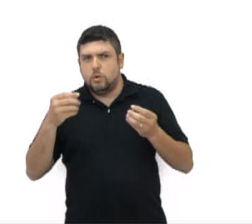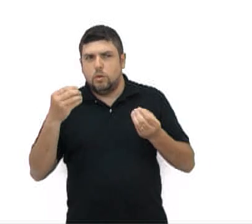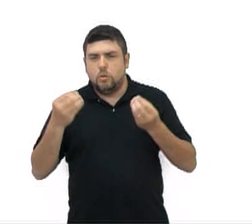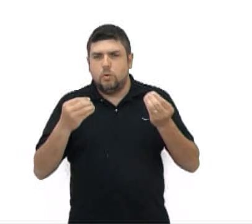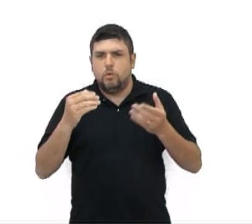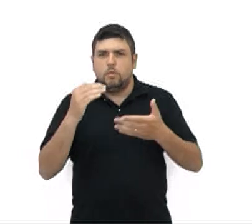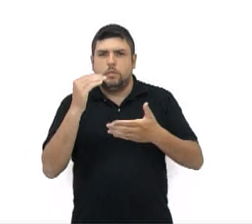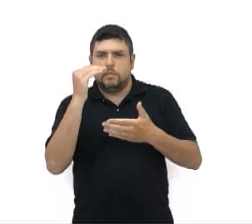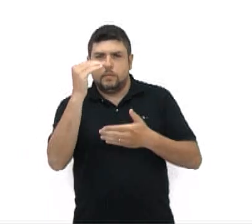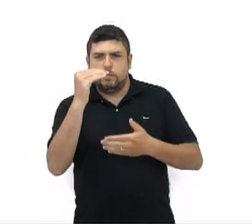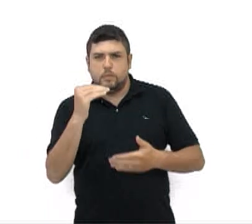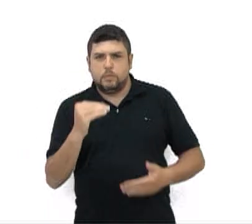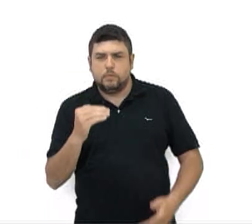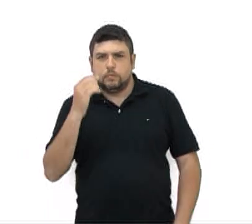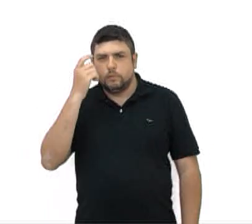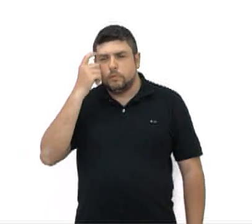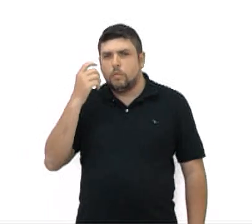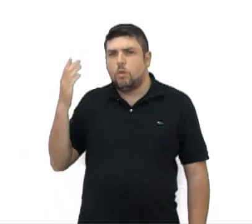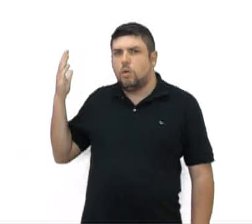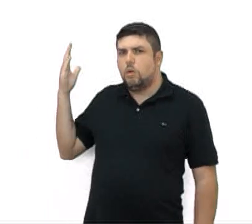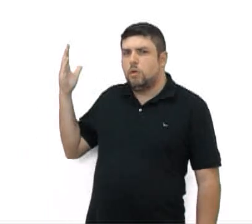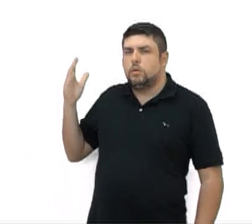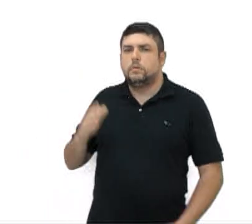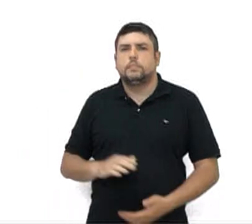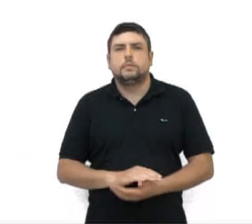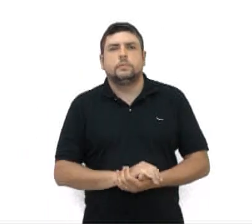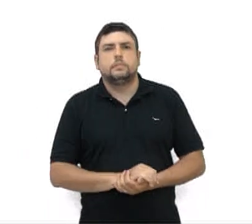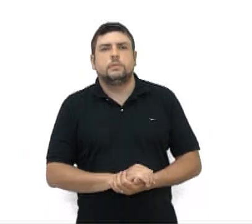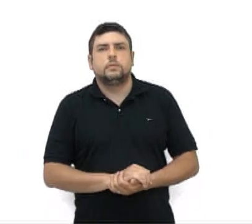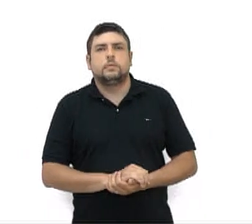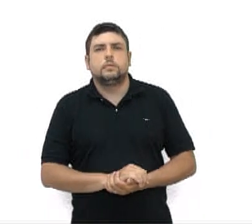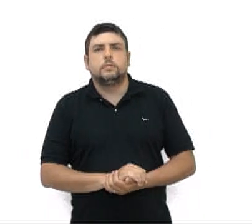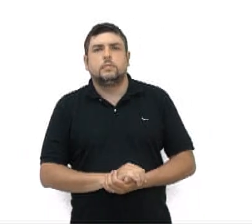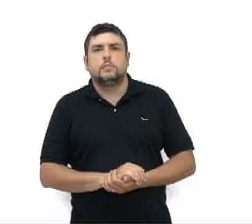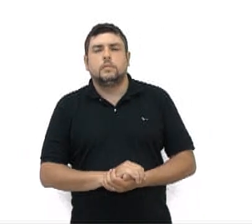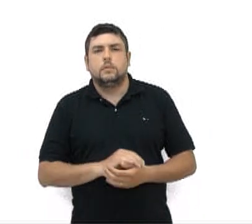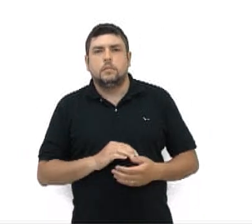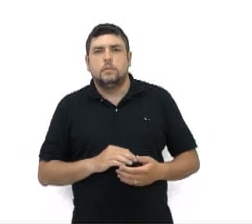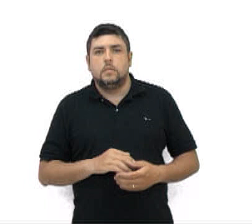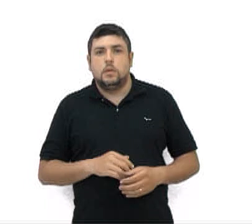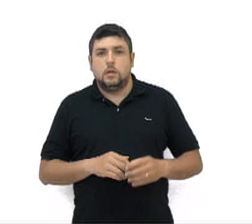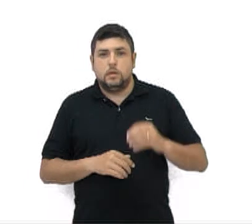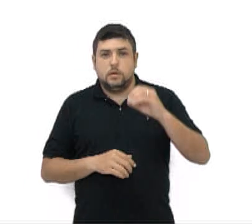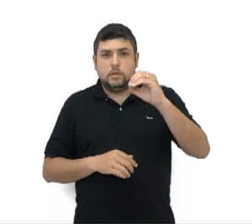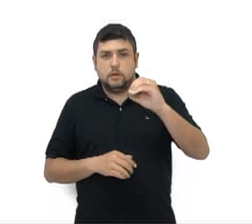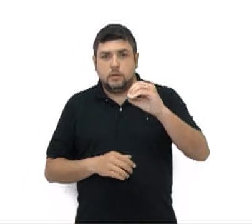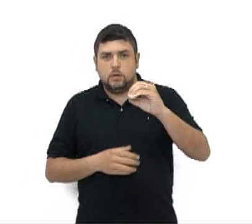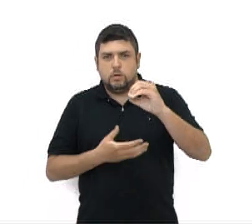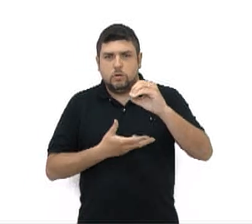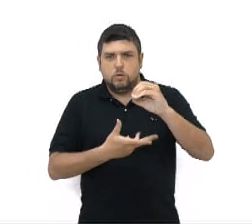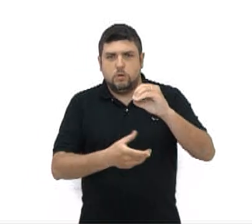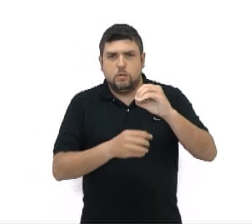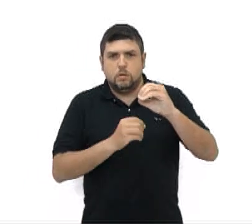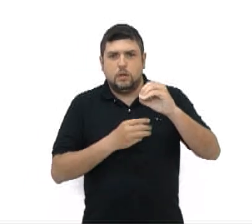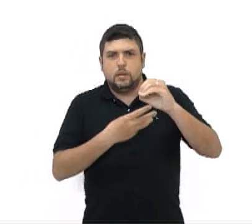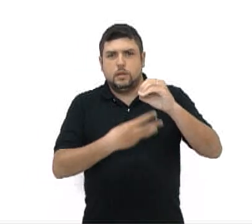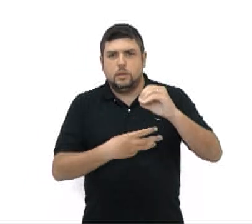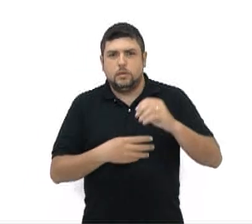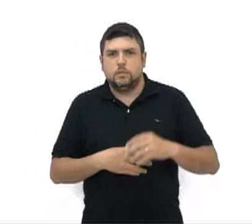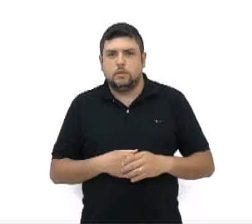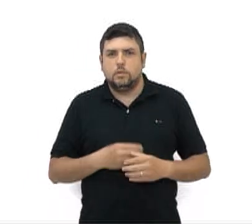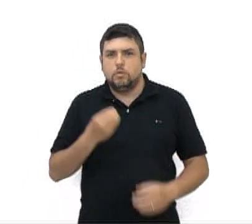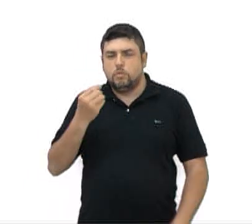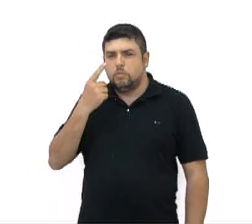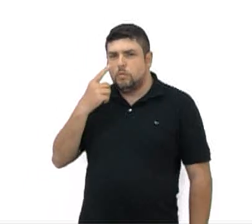tabela que nós temos a velocidade 3 no instante 0, velocidade 5 no instante 1, velocidade